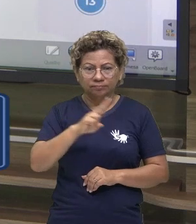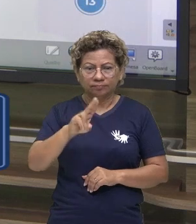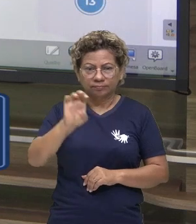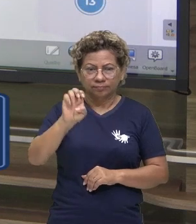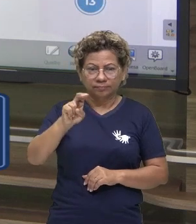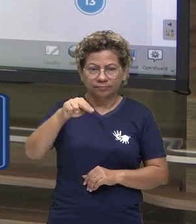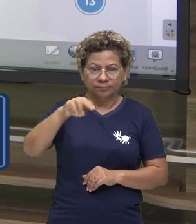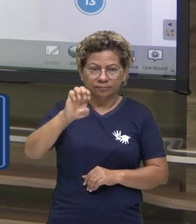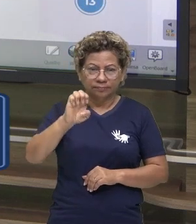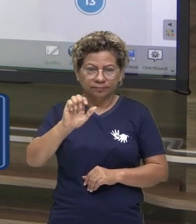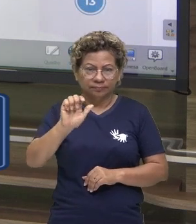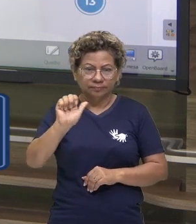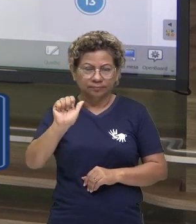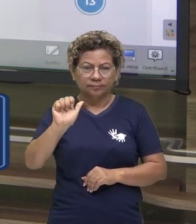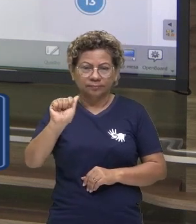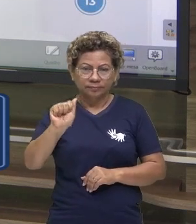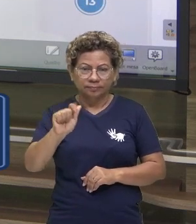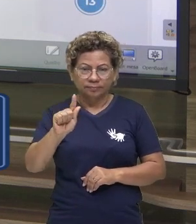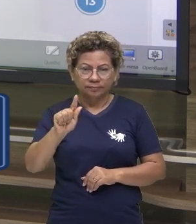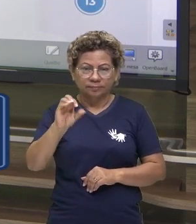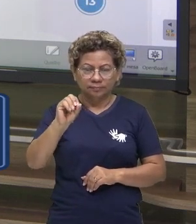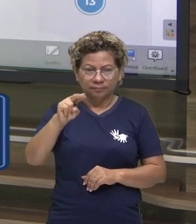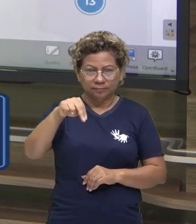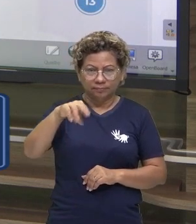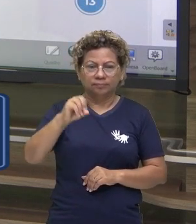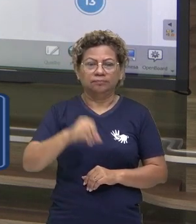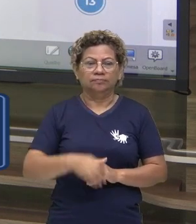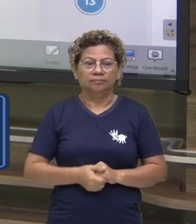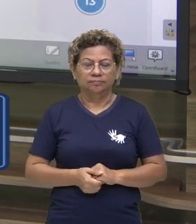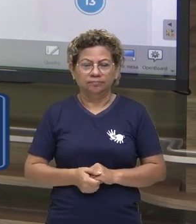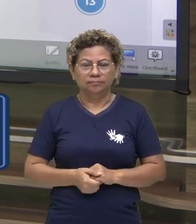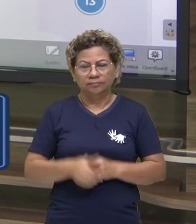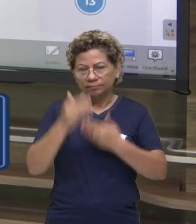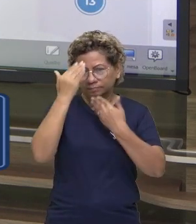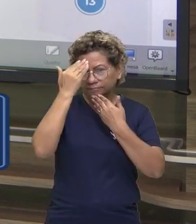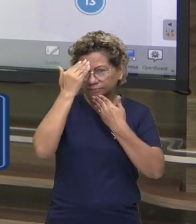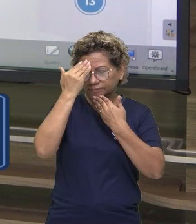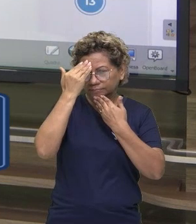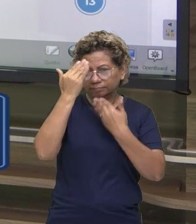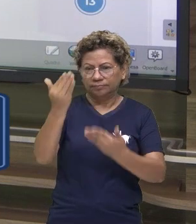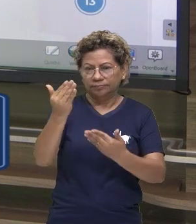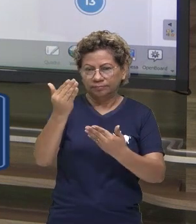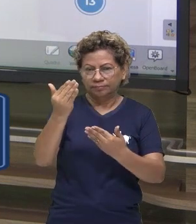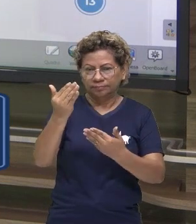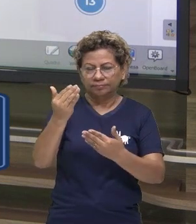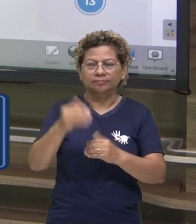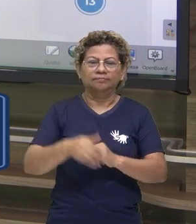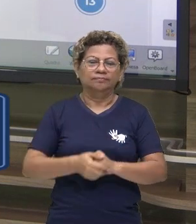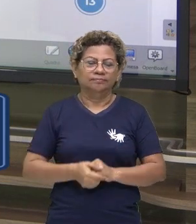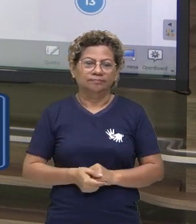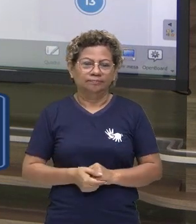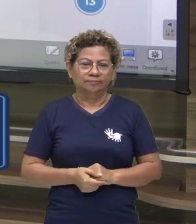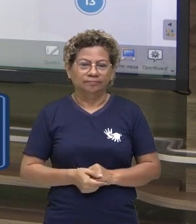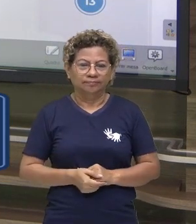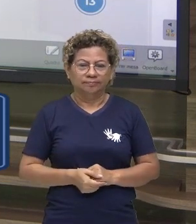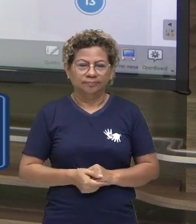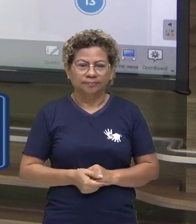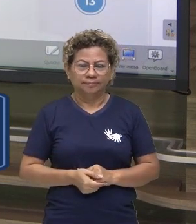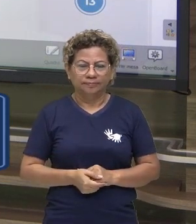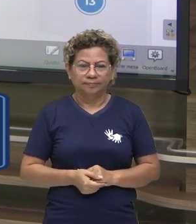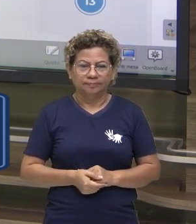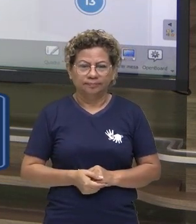Solange Vitória. Beleza, Solange? Obrigado aí pela participação em nossa dinâmica local